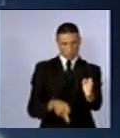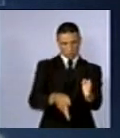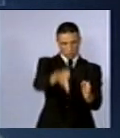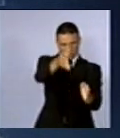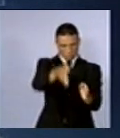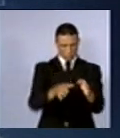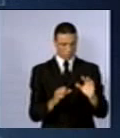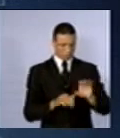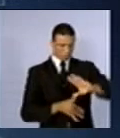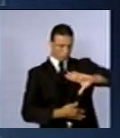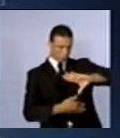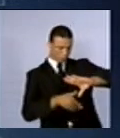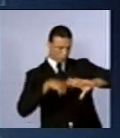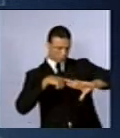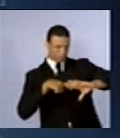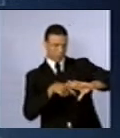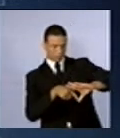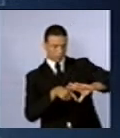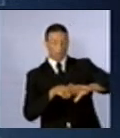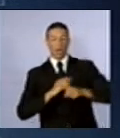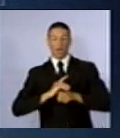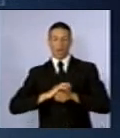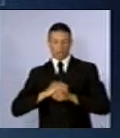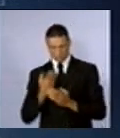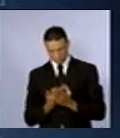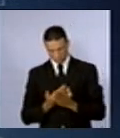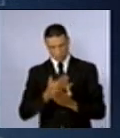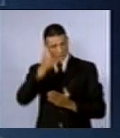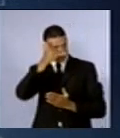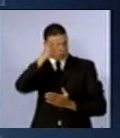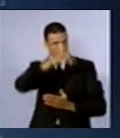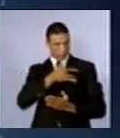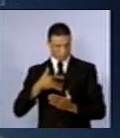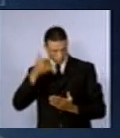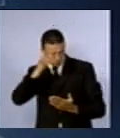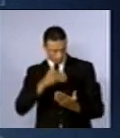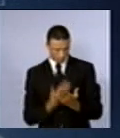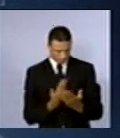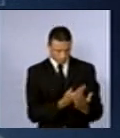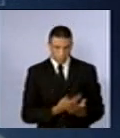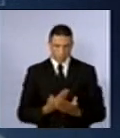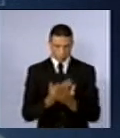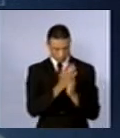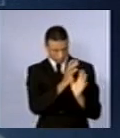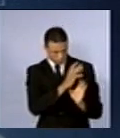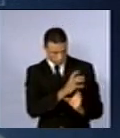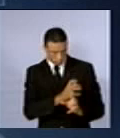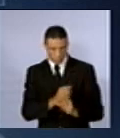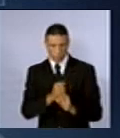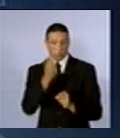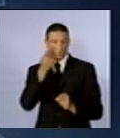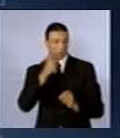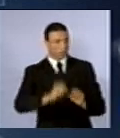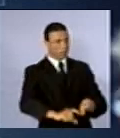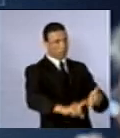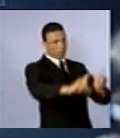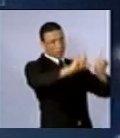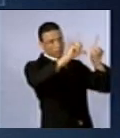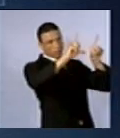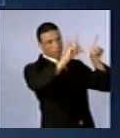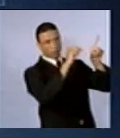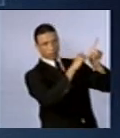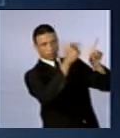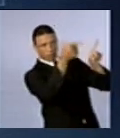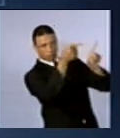os estudos epidemiológicos mostraram que, no que se refere à incidência, tá, praticamente, a figura da esquerda mostra a